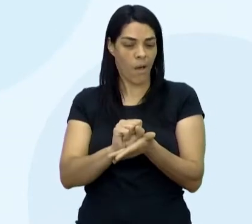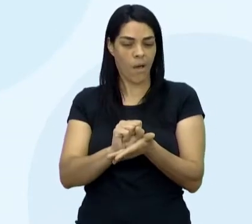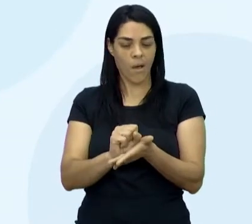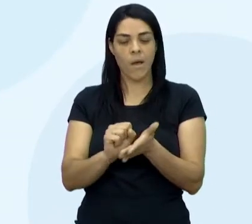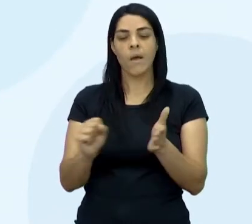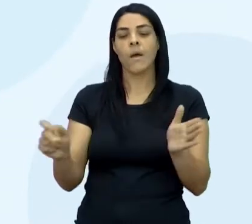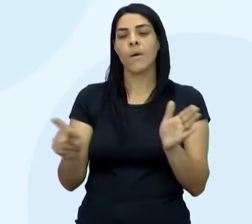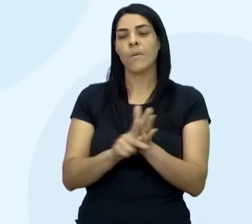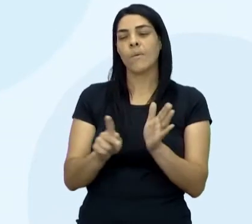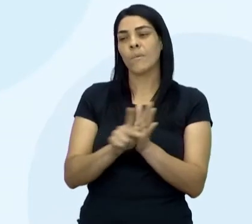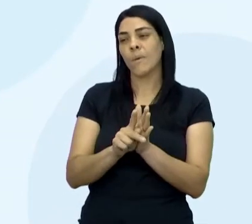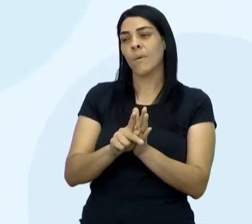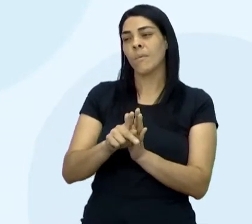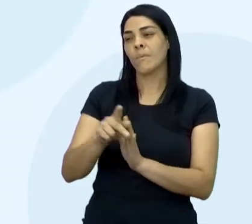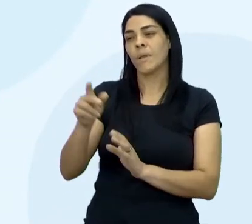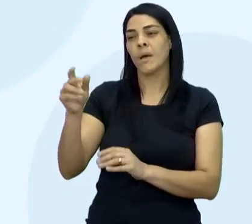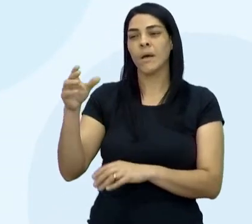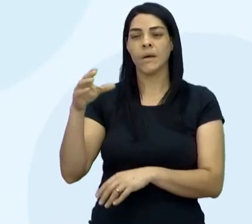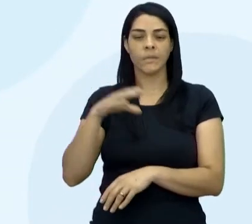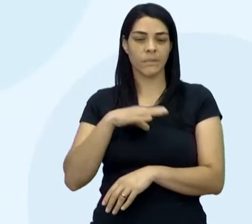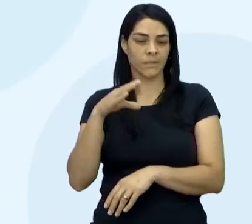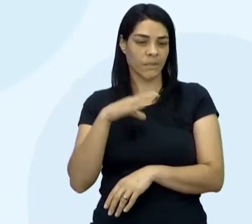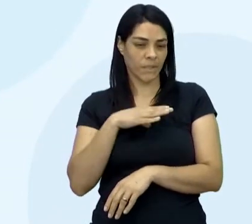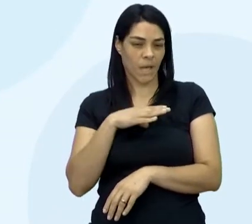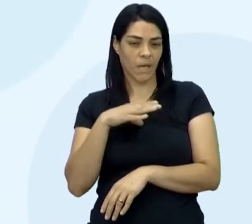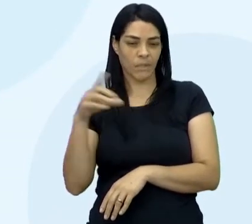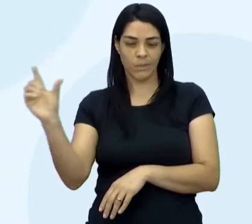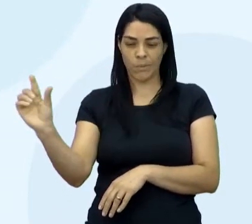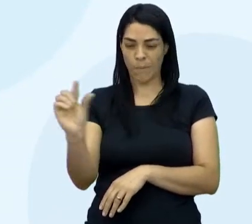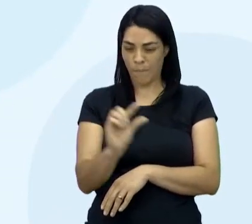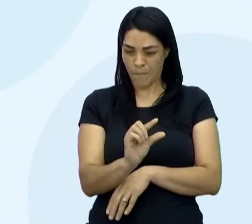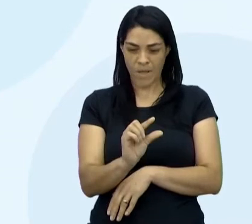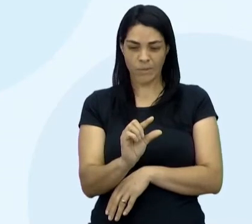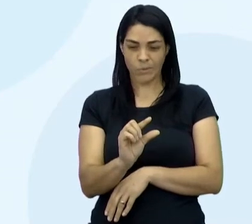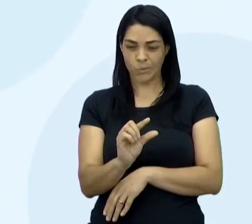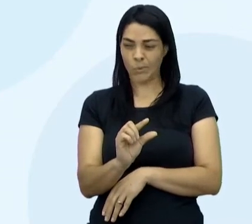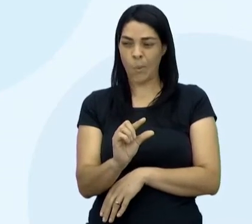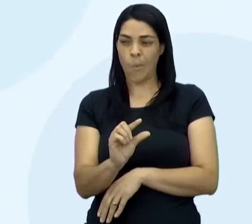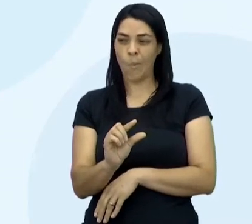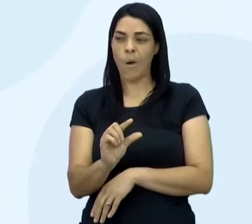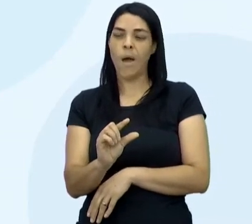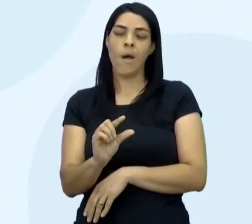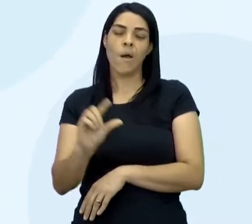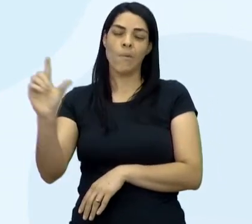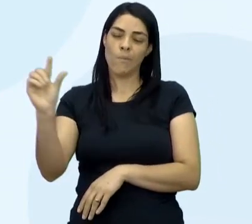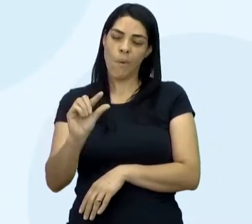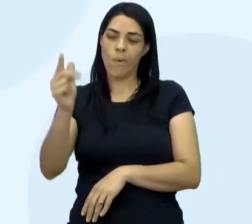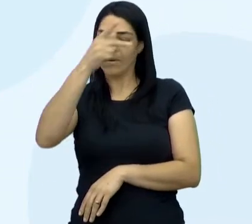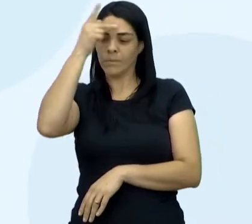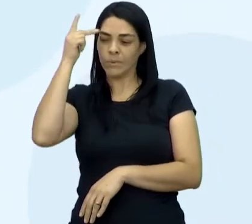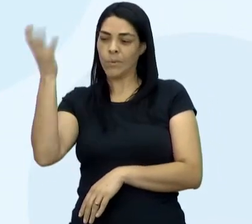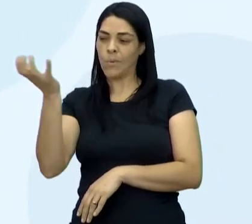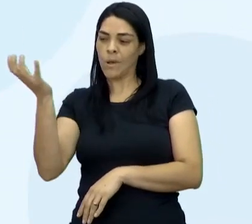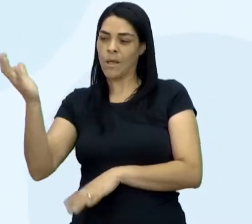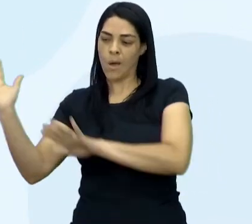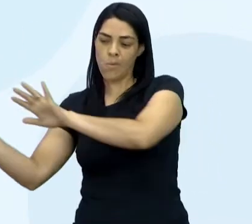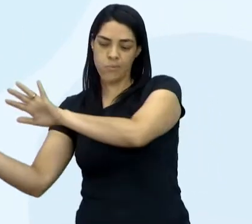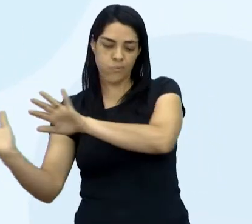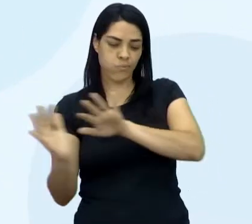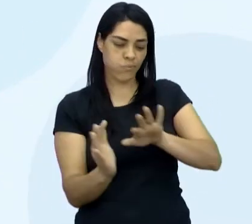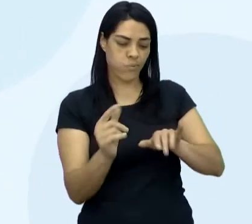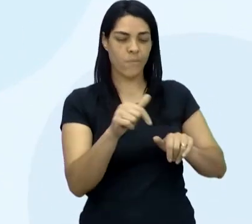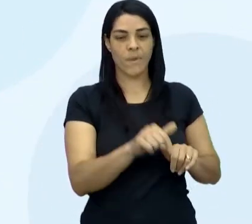Pompéia uma cidade que poucas pessoas queriam vir para cá e acabavam então